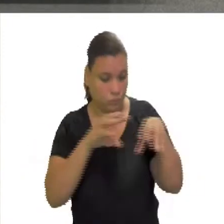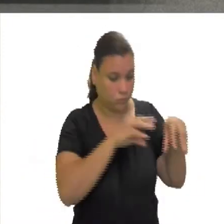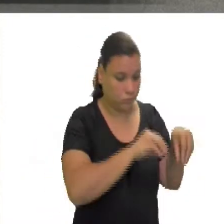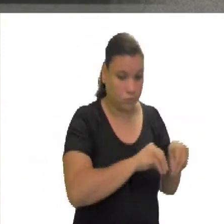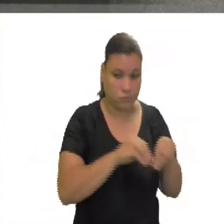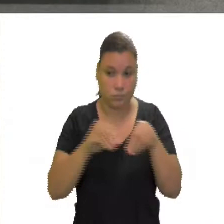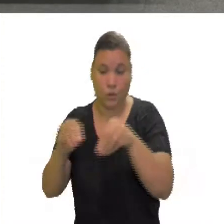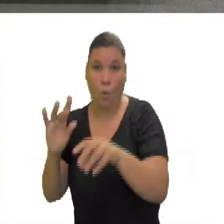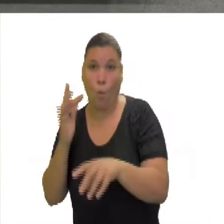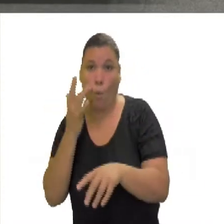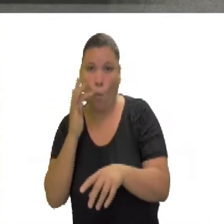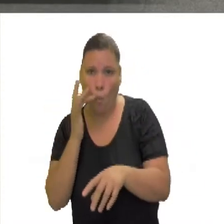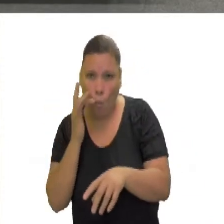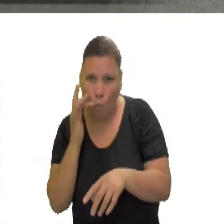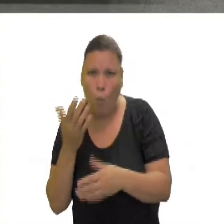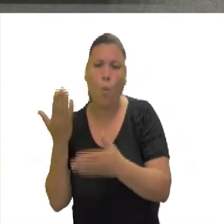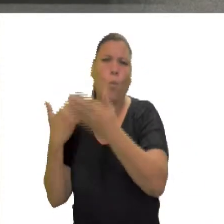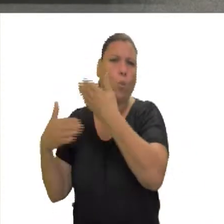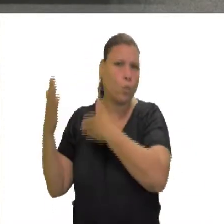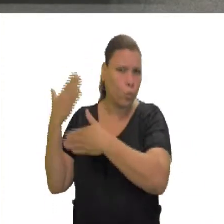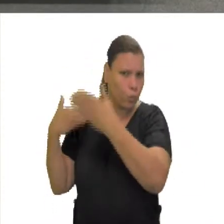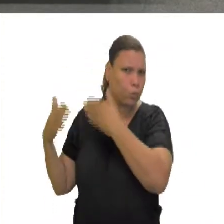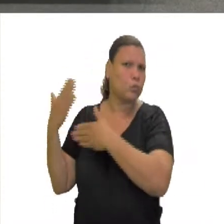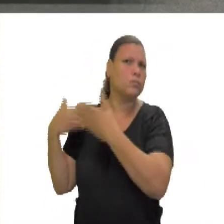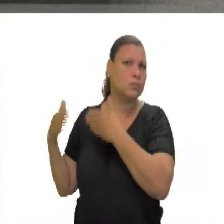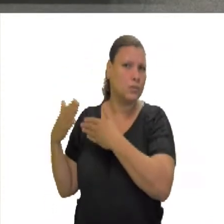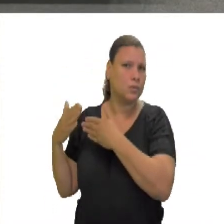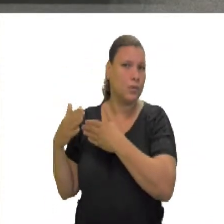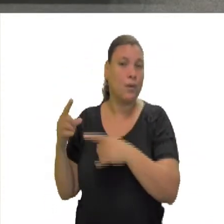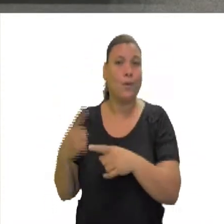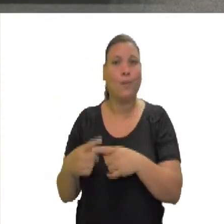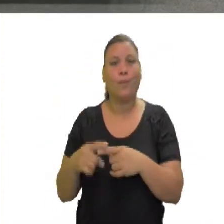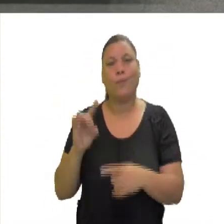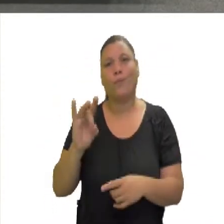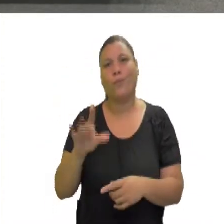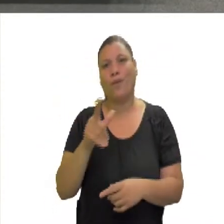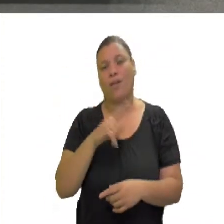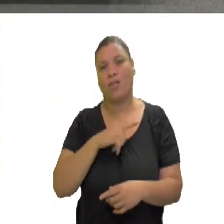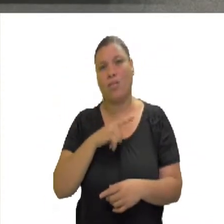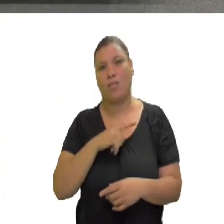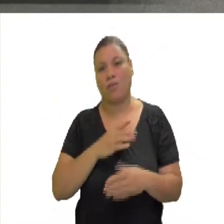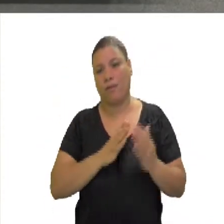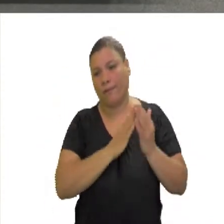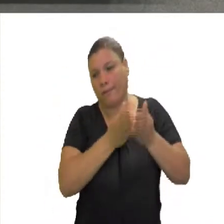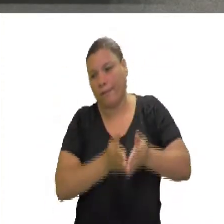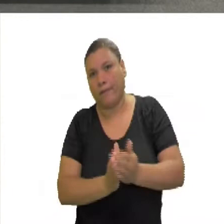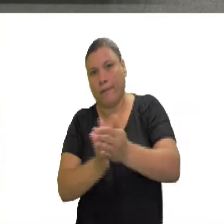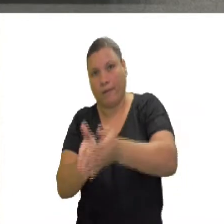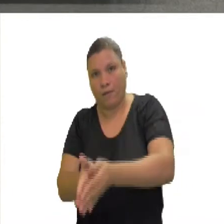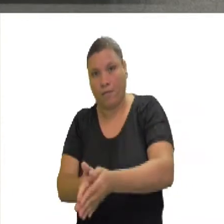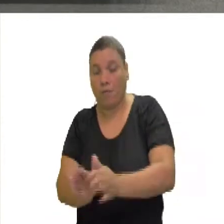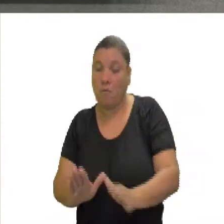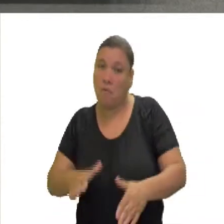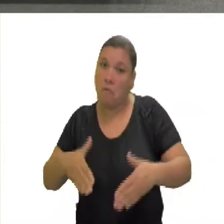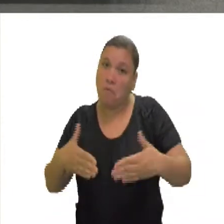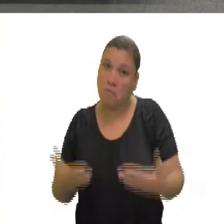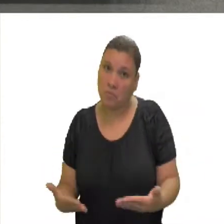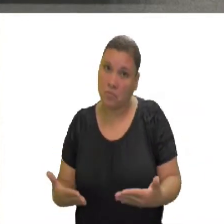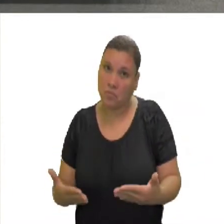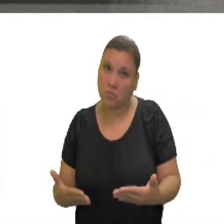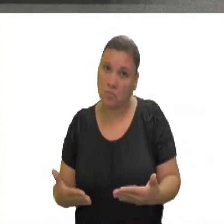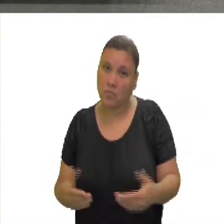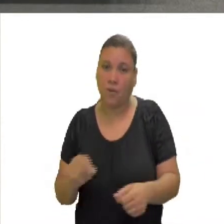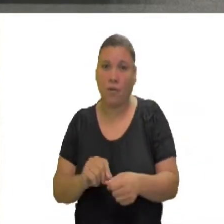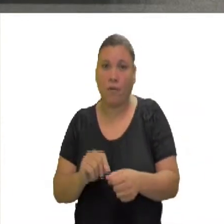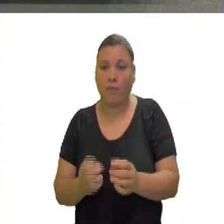transporte. E os navios ficavam no litoral, lá perto do mar. E aí então, tinha que tirar esse ouro aqui de